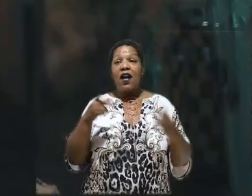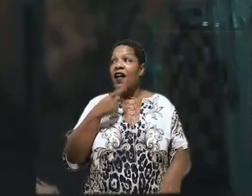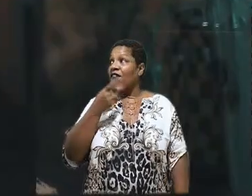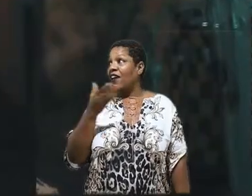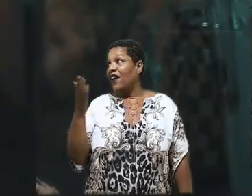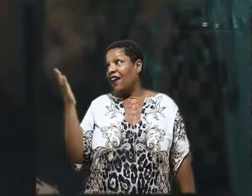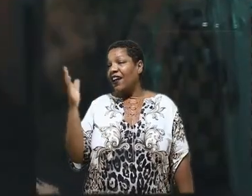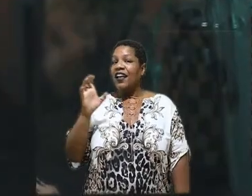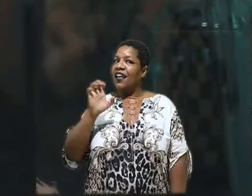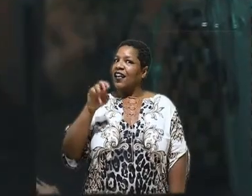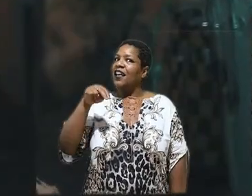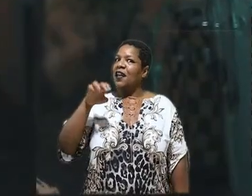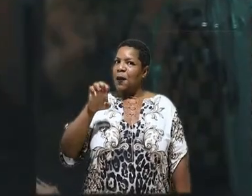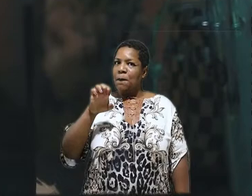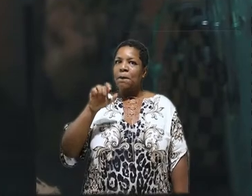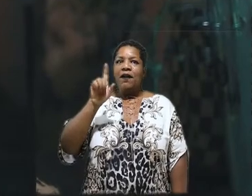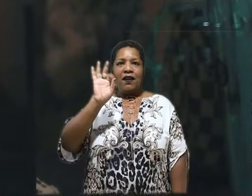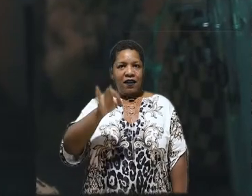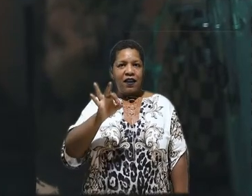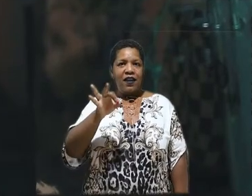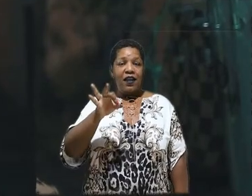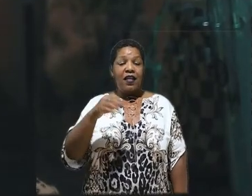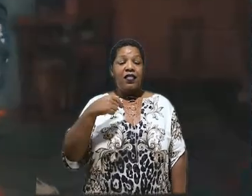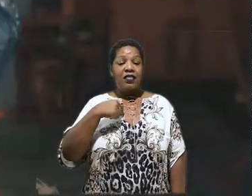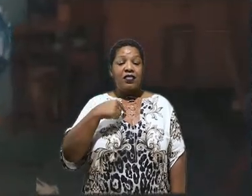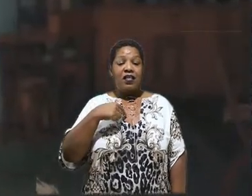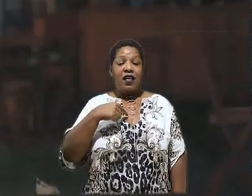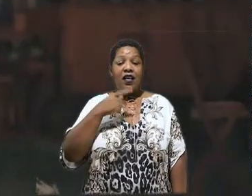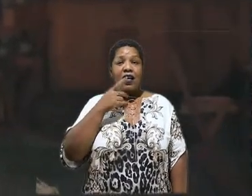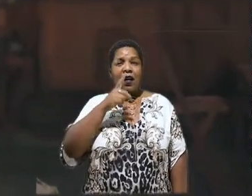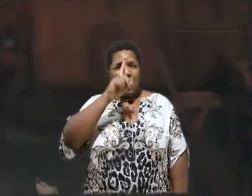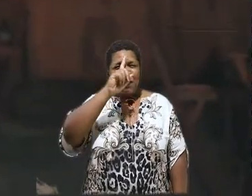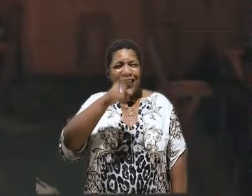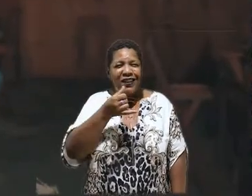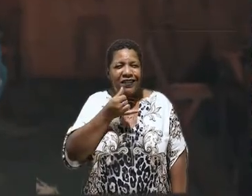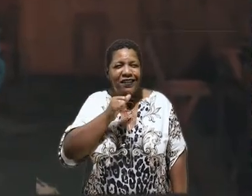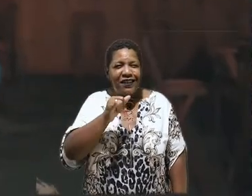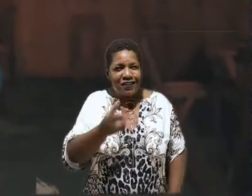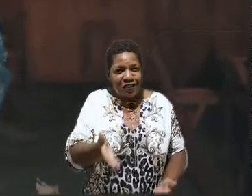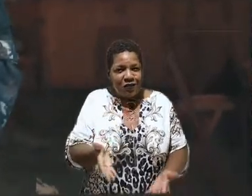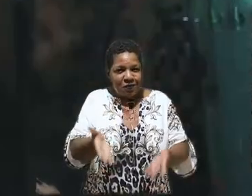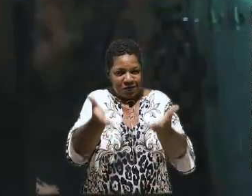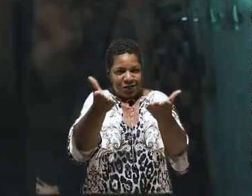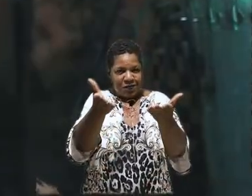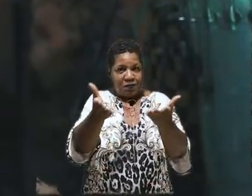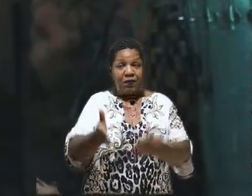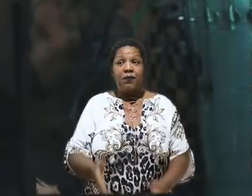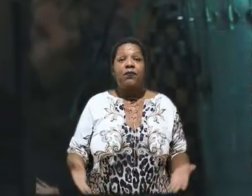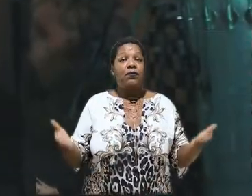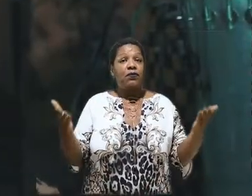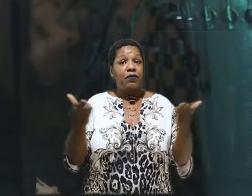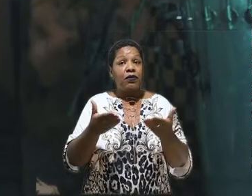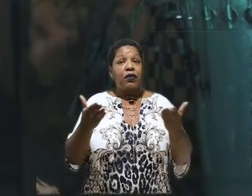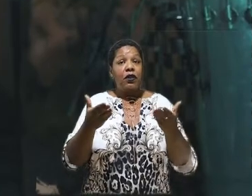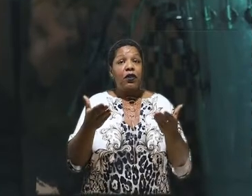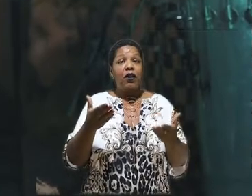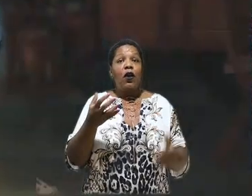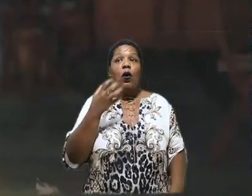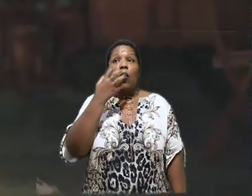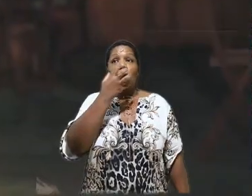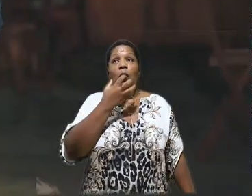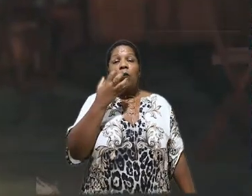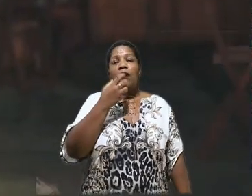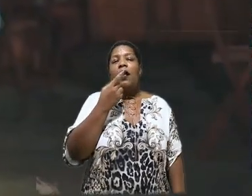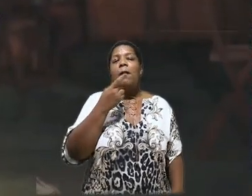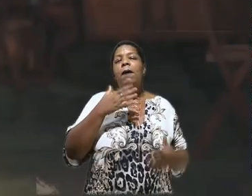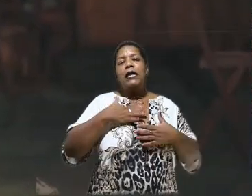E aí me né a gente tá Daqui Costeira com mandando essa energia para vocês agora você que a gente vai cantar agora